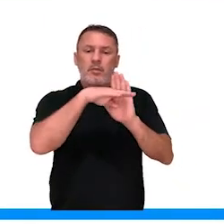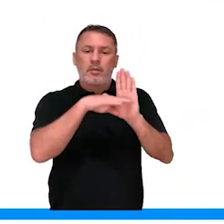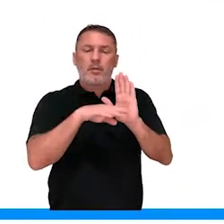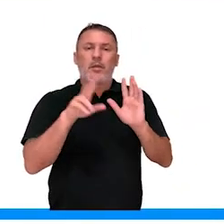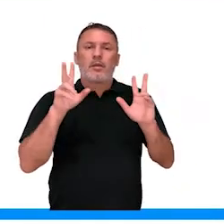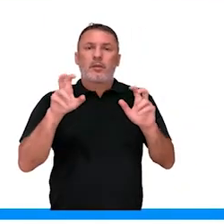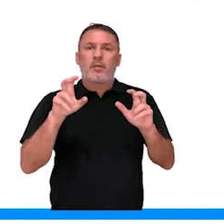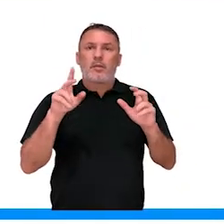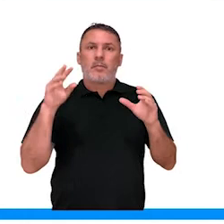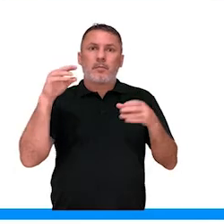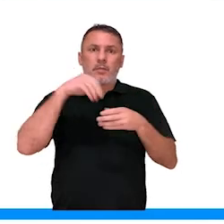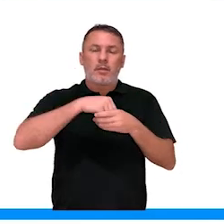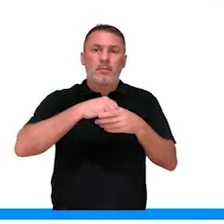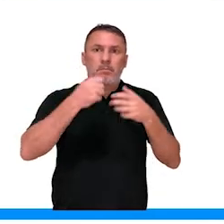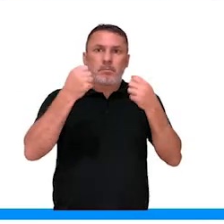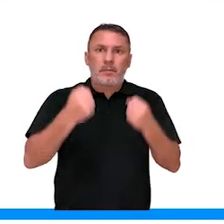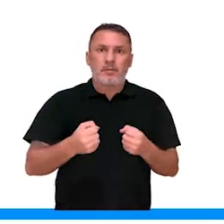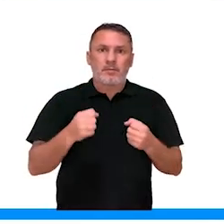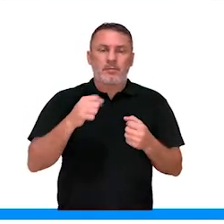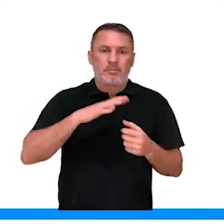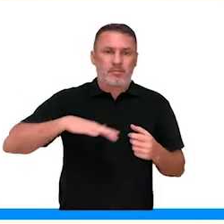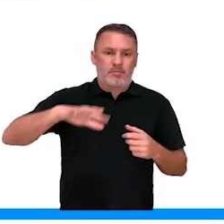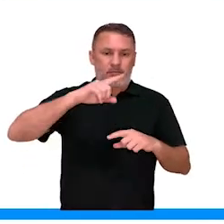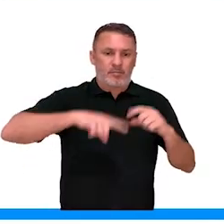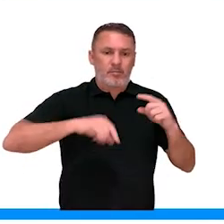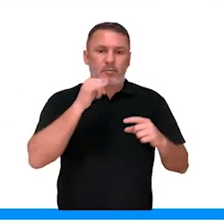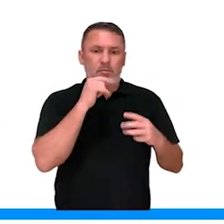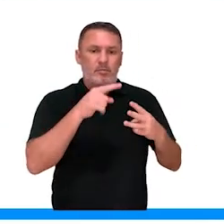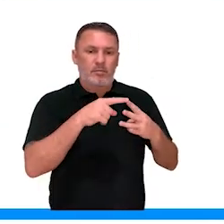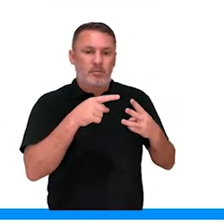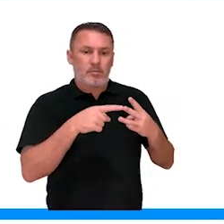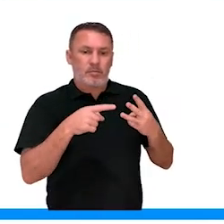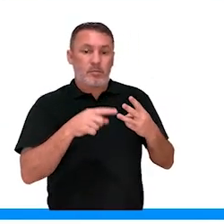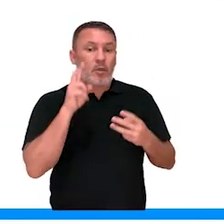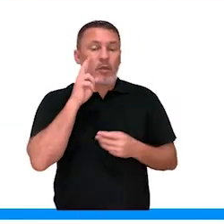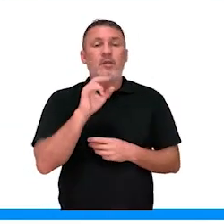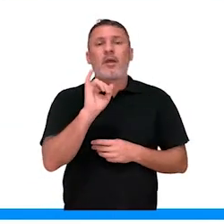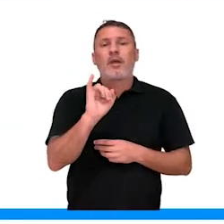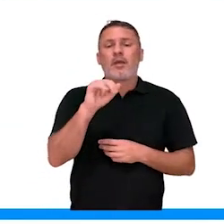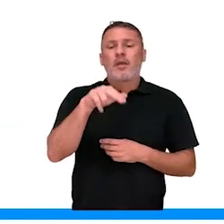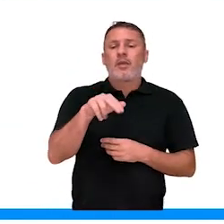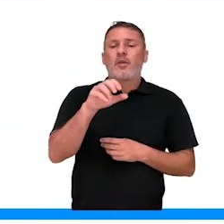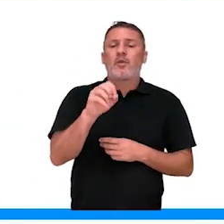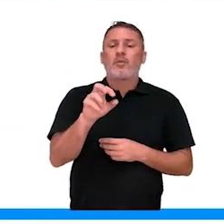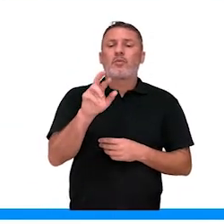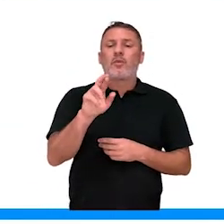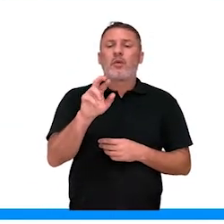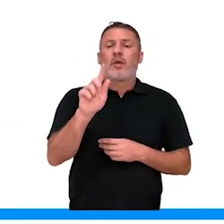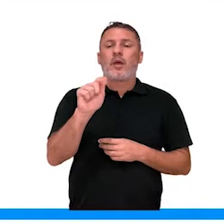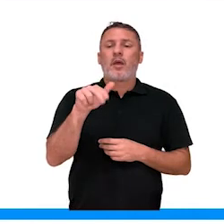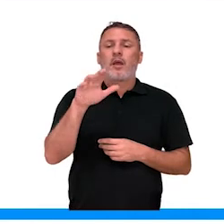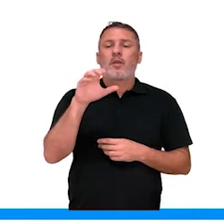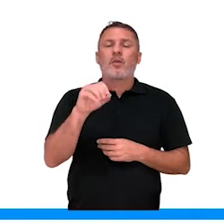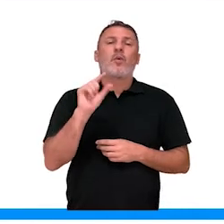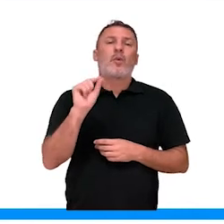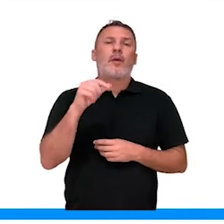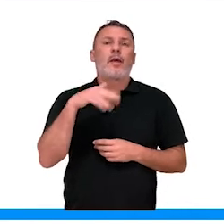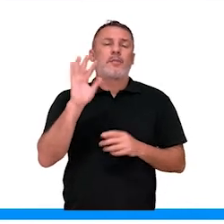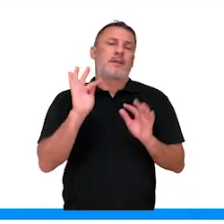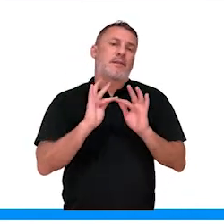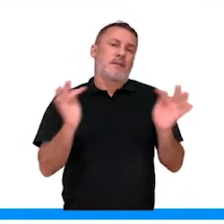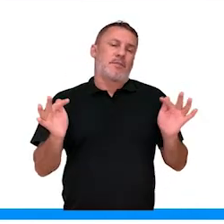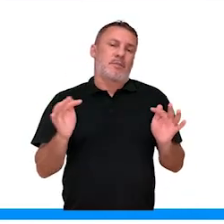a complexidade dessas moléculas. Por exemplo, compostos inorgânicos, eles são compostos